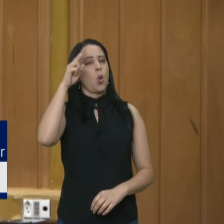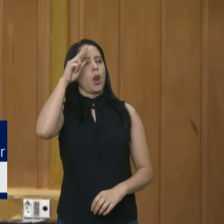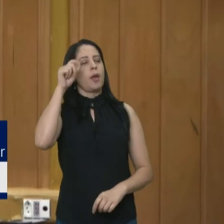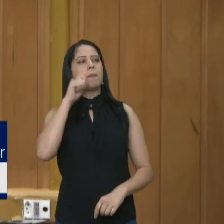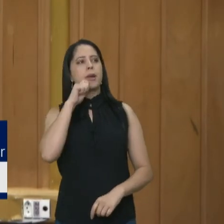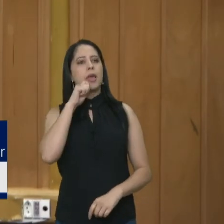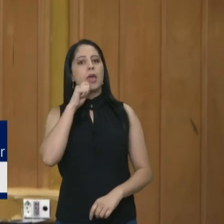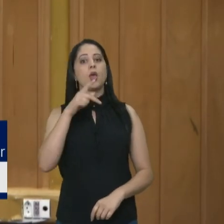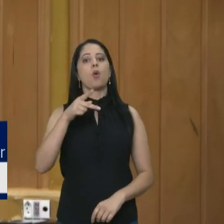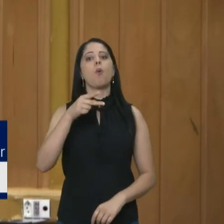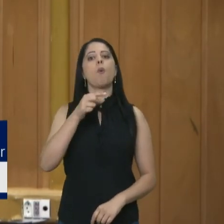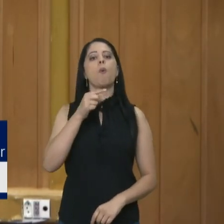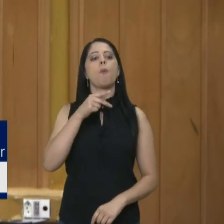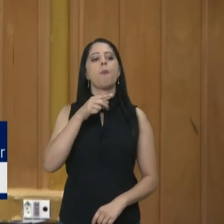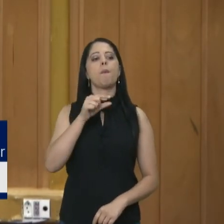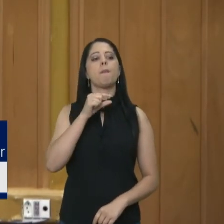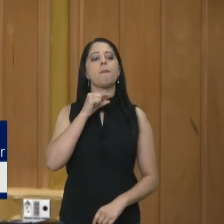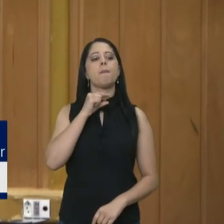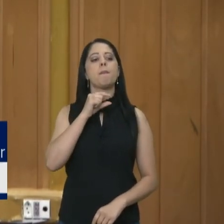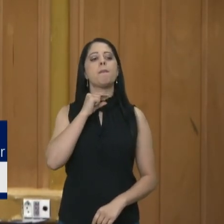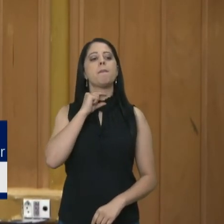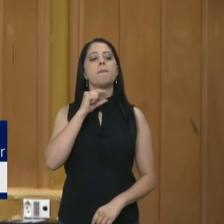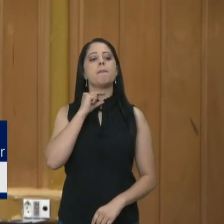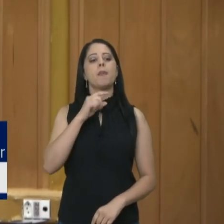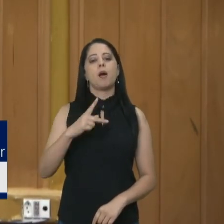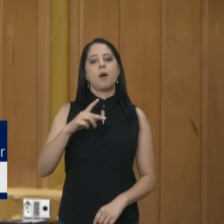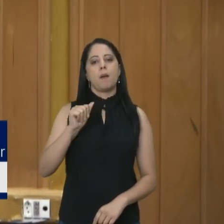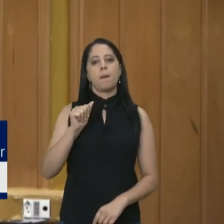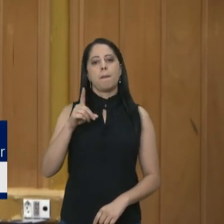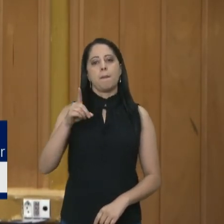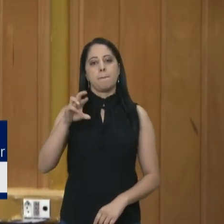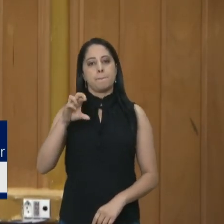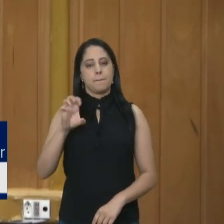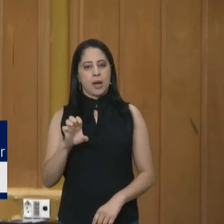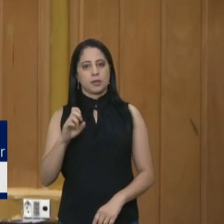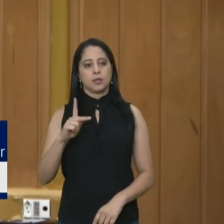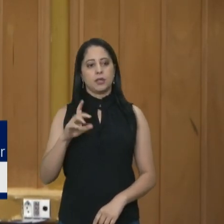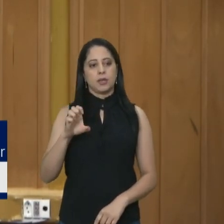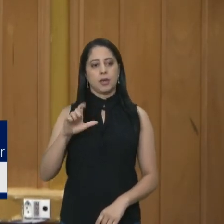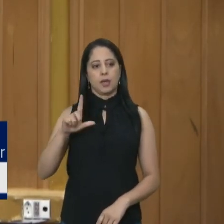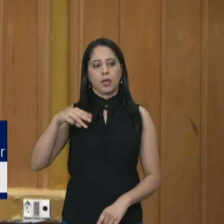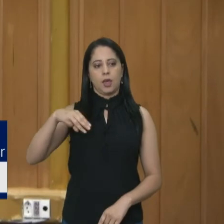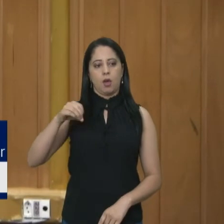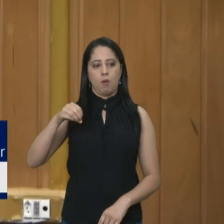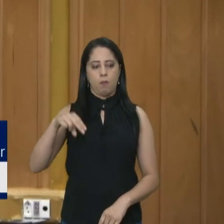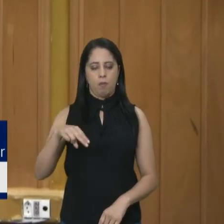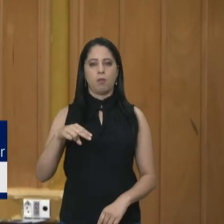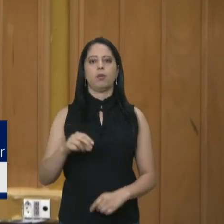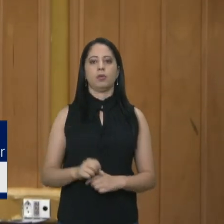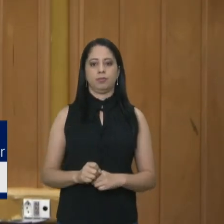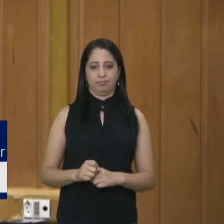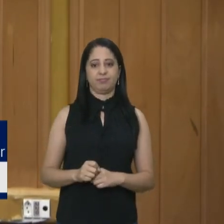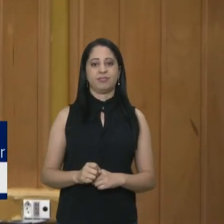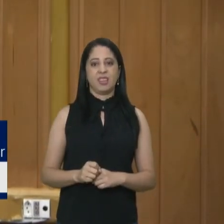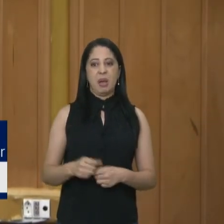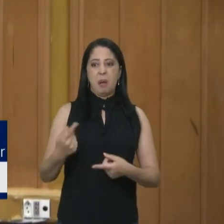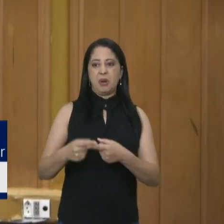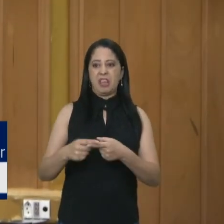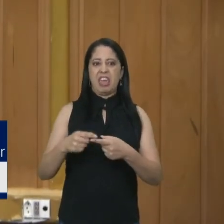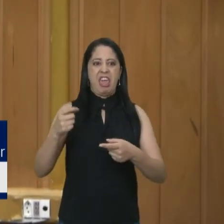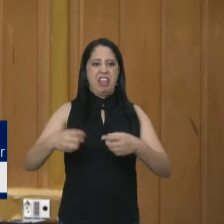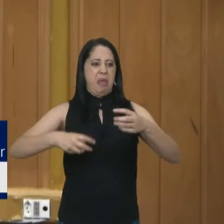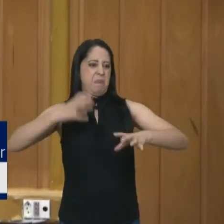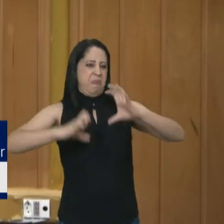para tumultuar o último debate do primeiro turno. Então, só aquilo lá já deveria trazer um probleminha